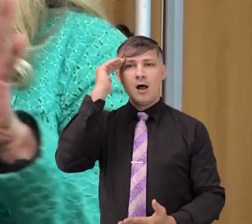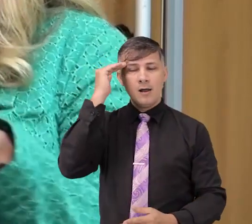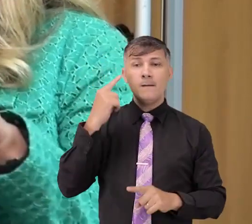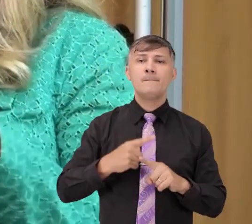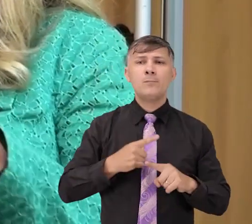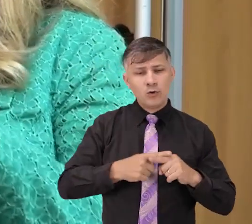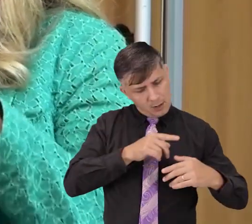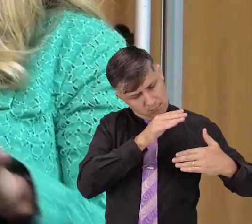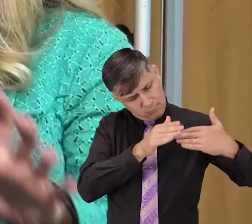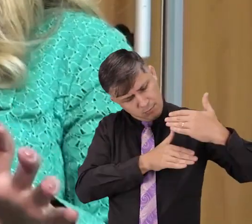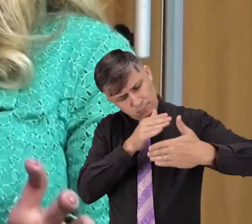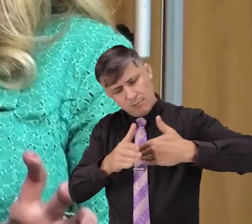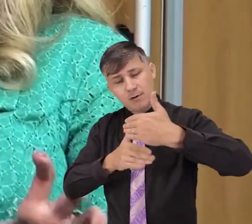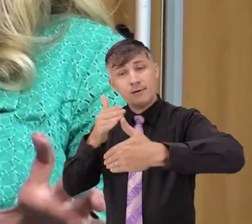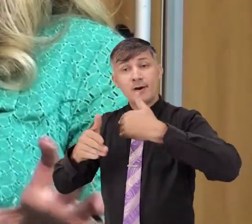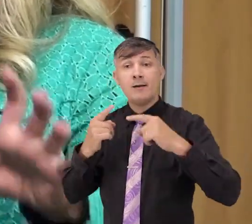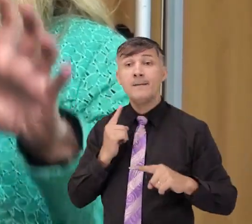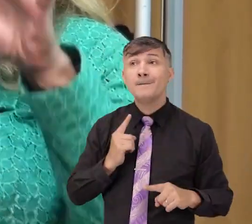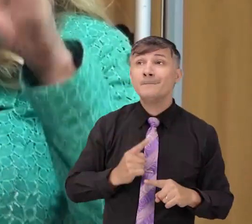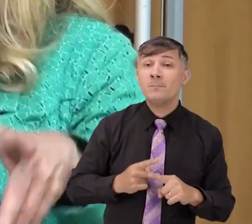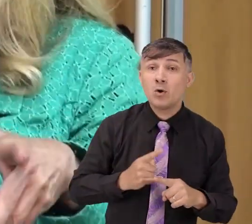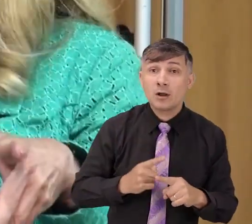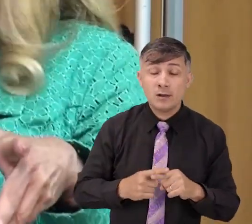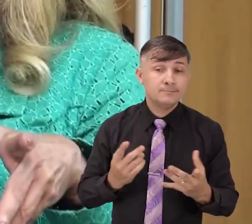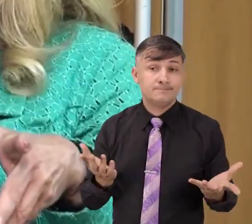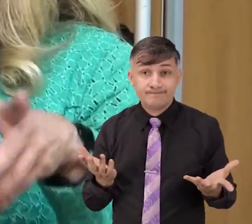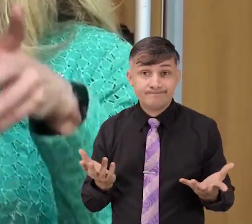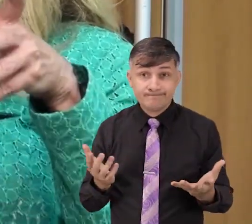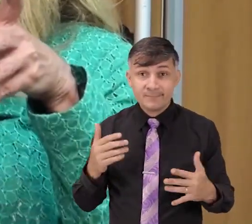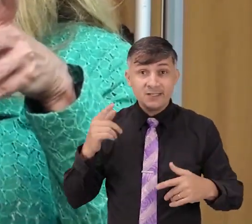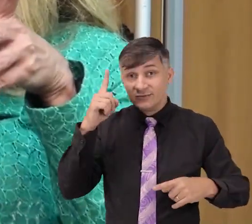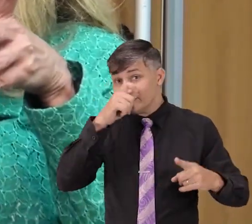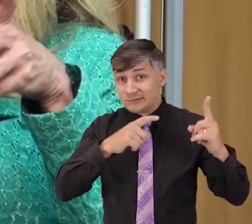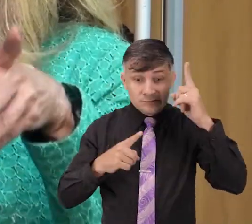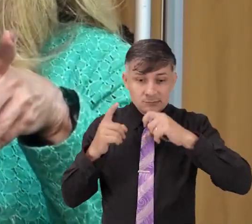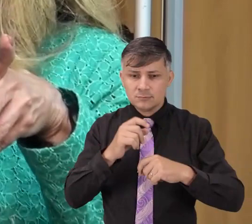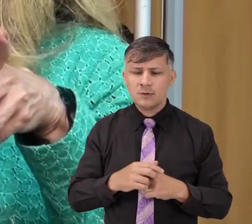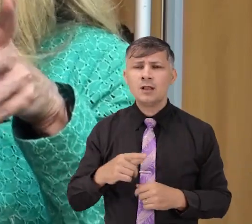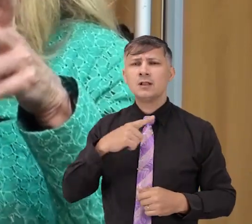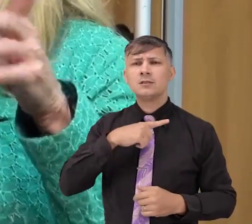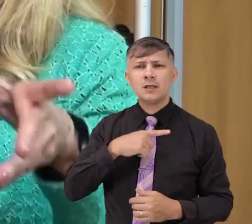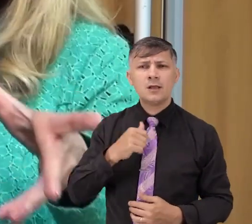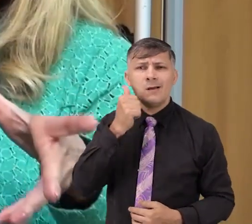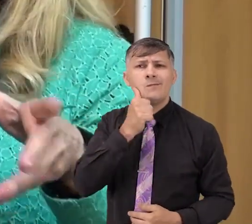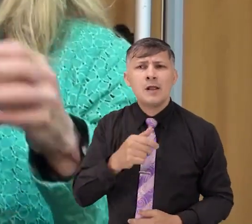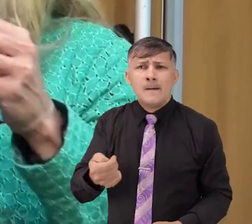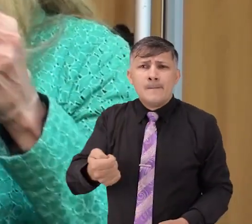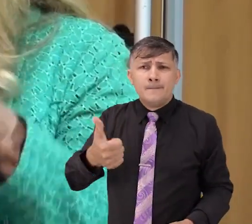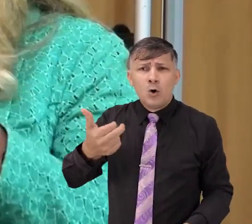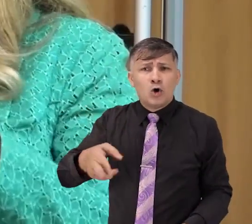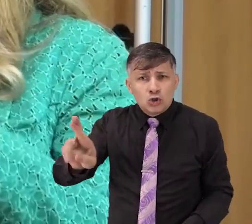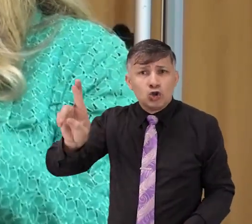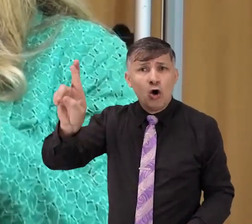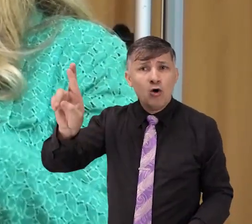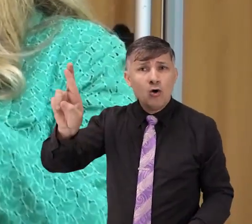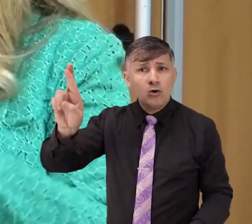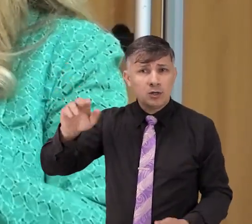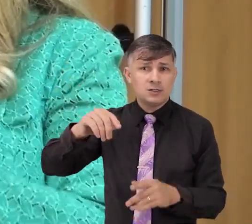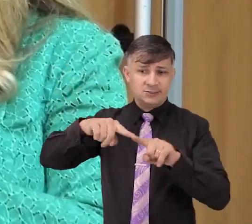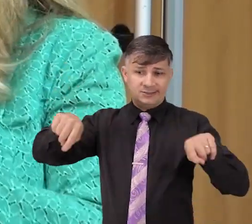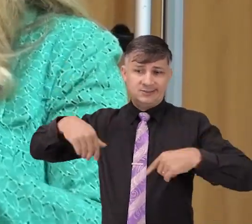E você vê muito poucas mulheres, inclusive donas de escritório, quer dizer, que a gente possa dizer... Eu estou falando donas porque não é